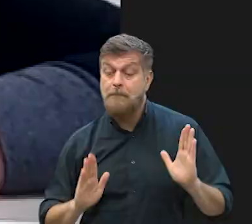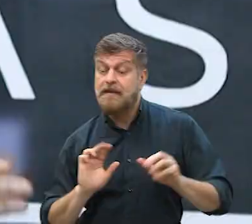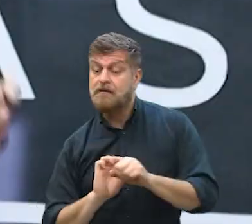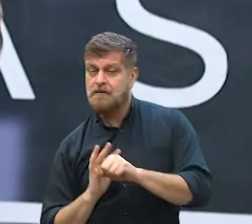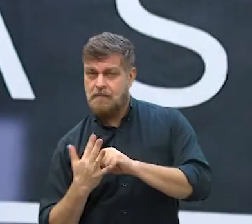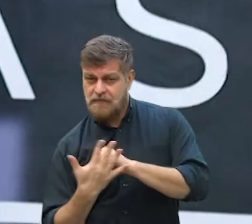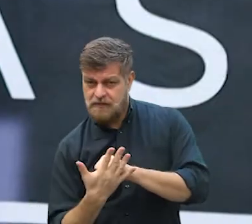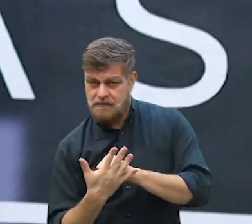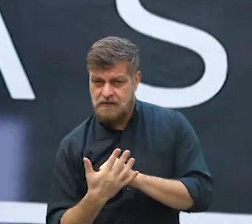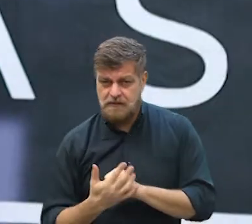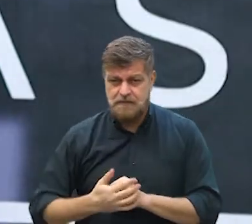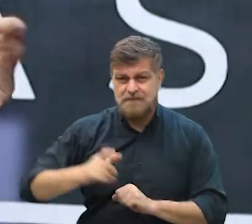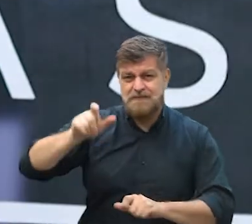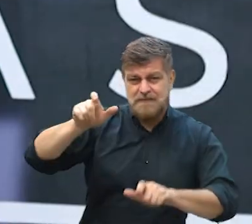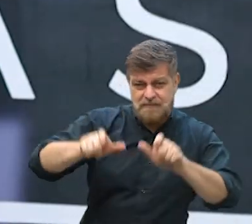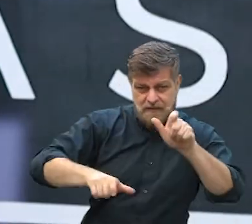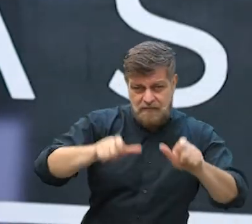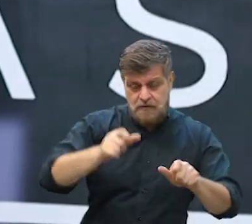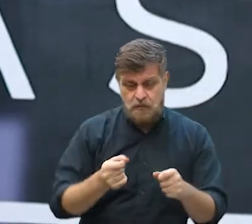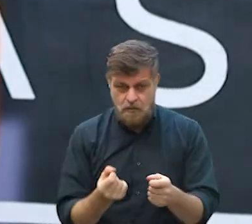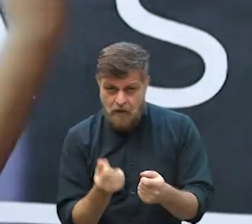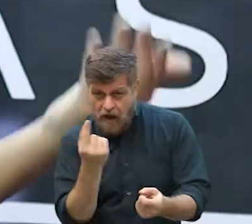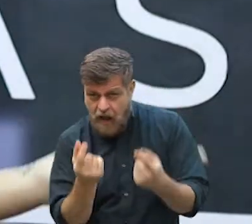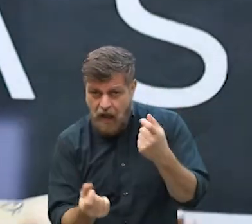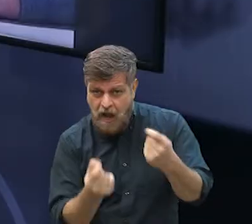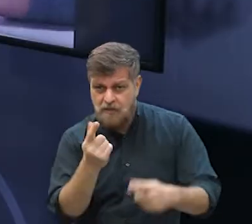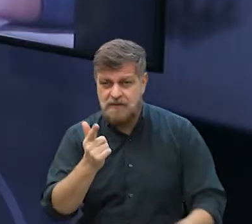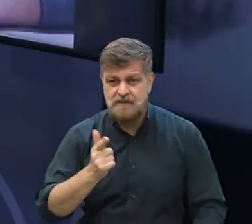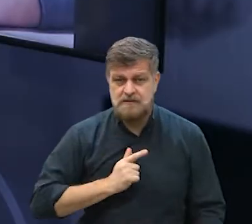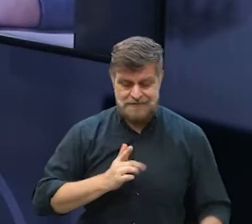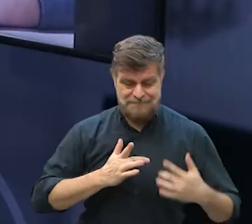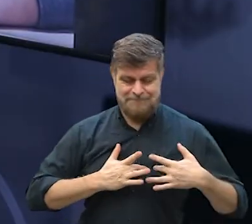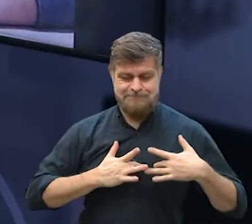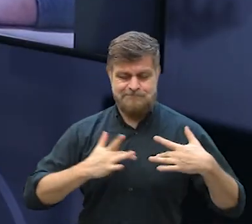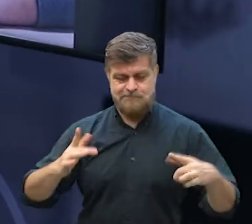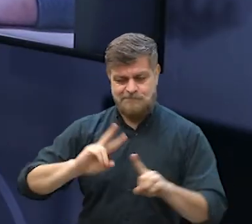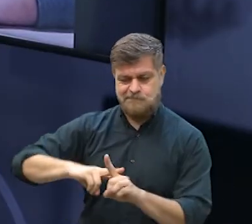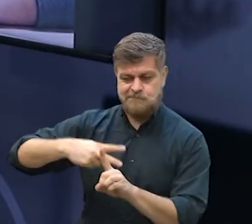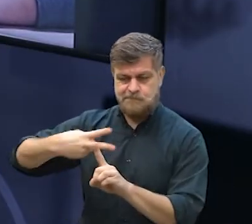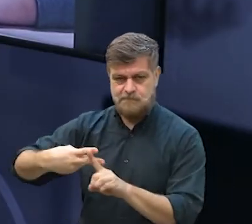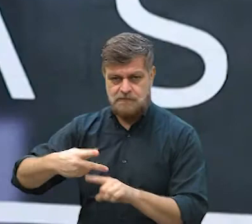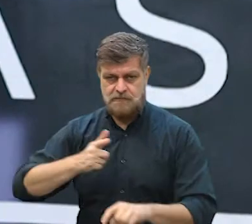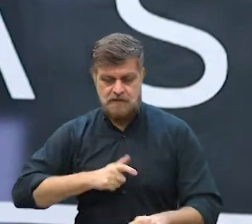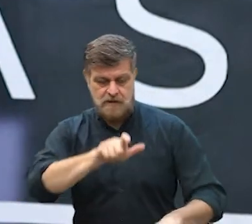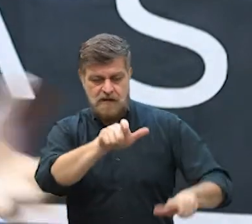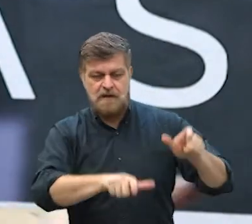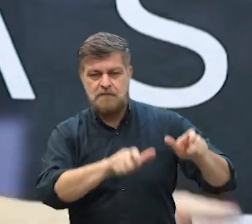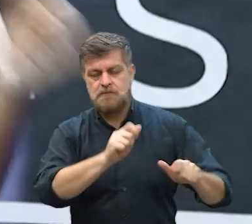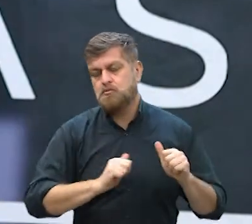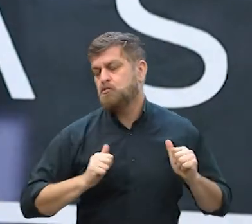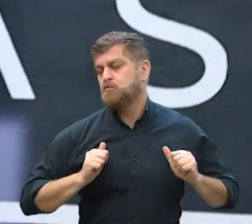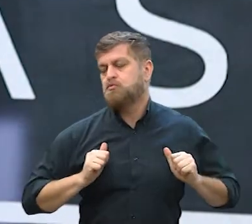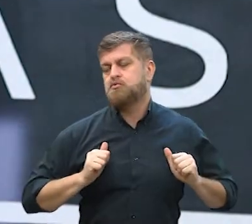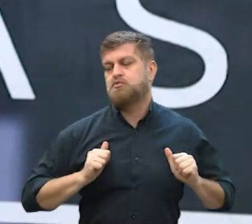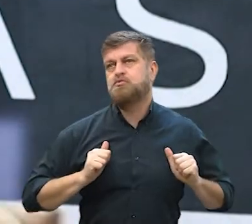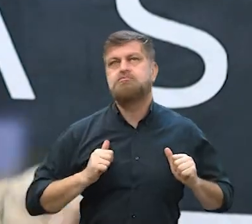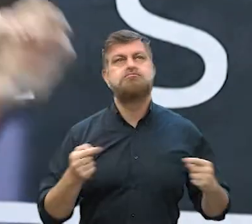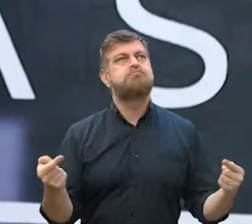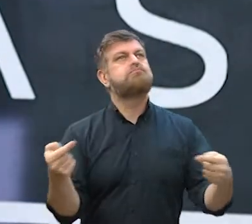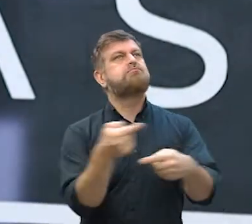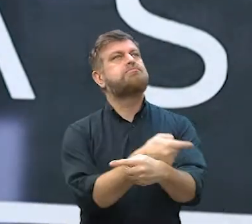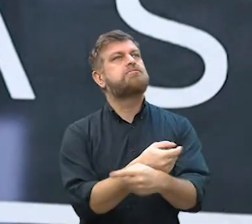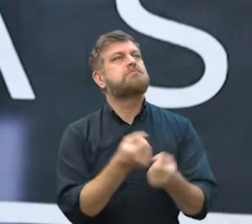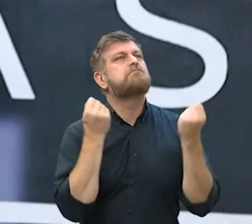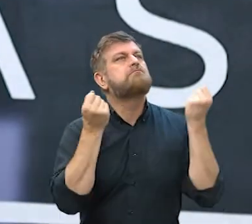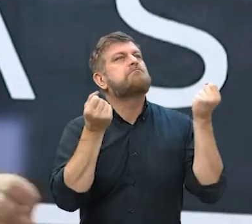pandemia, as pessoas, algumas delas, né, se tornaram mais solidárias, outras nem tanto, outras fizeram um movimento contrário,